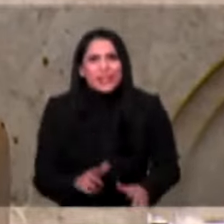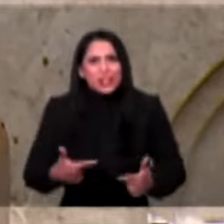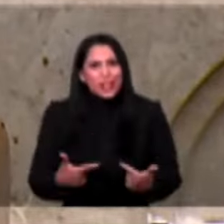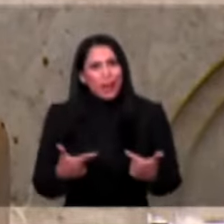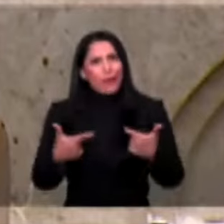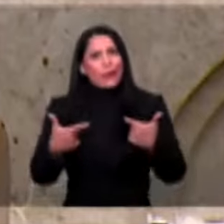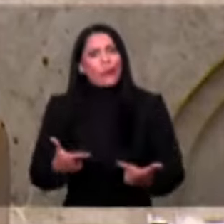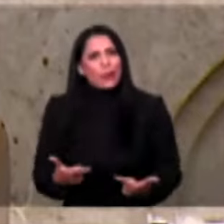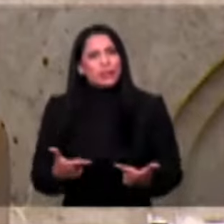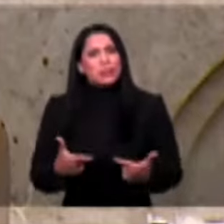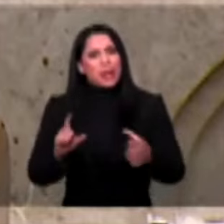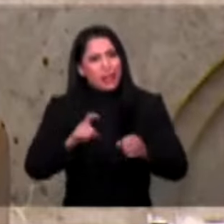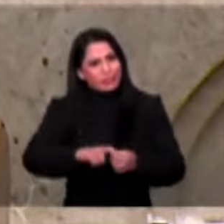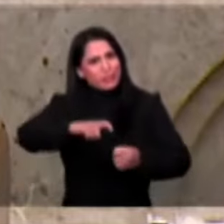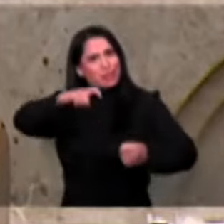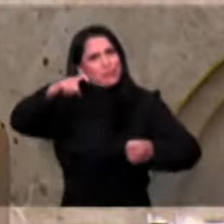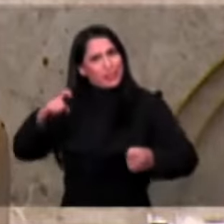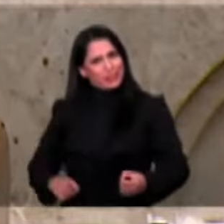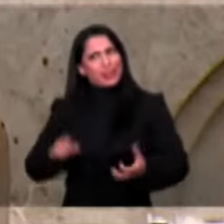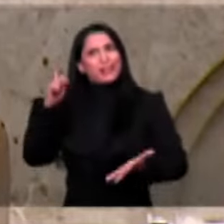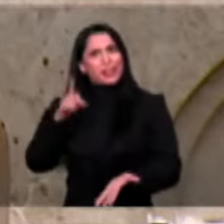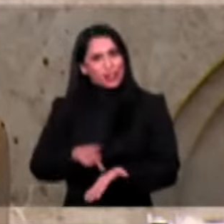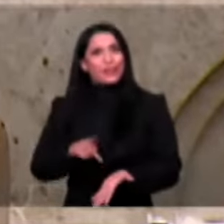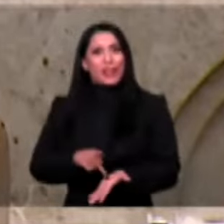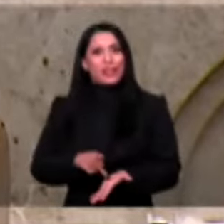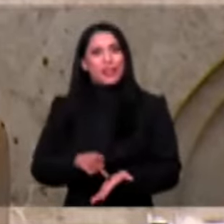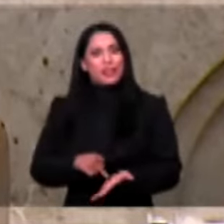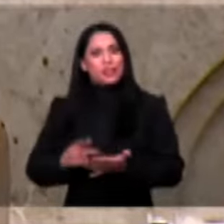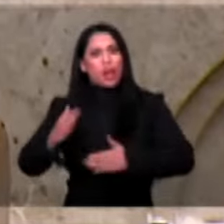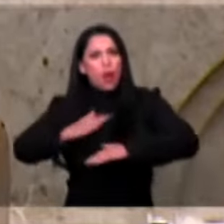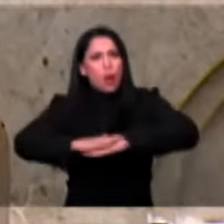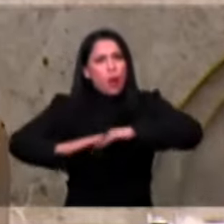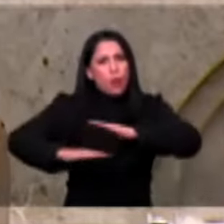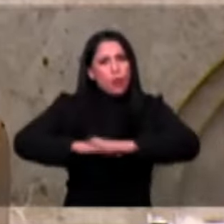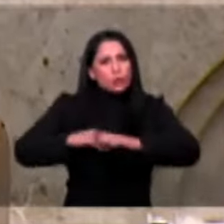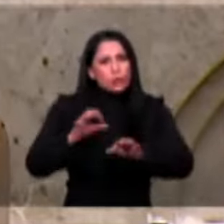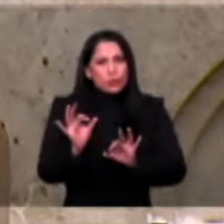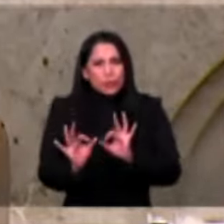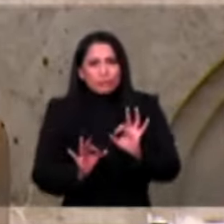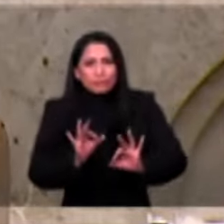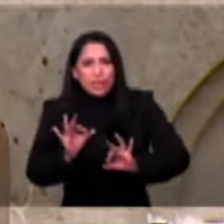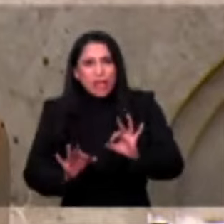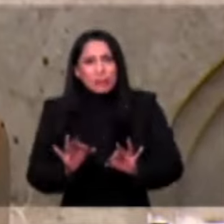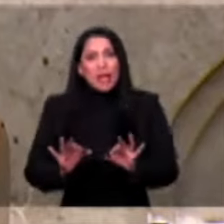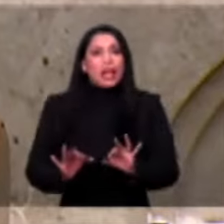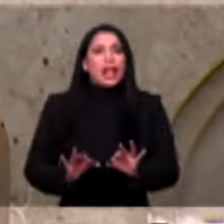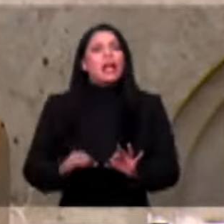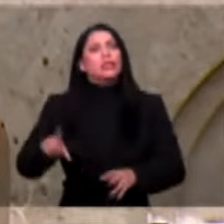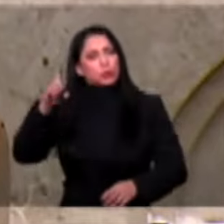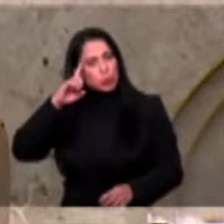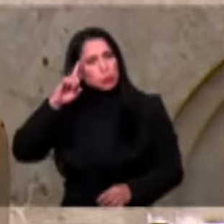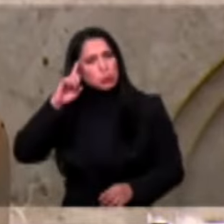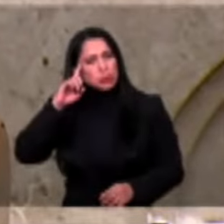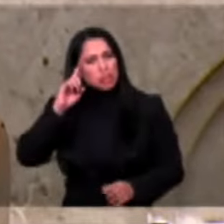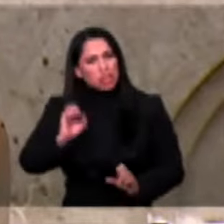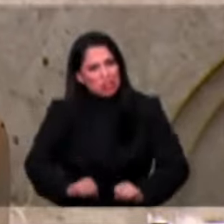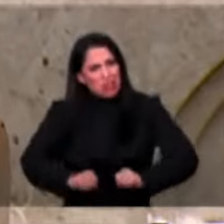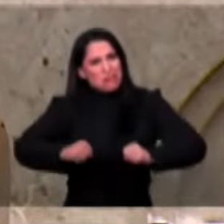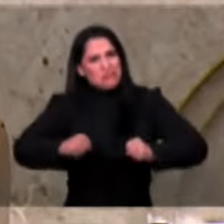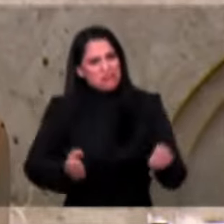sua real independência e busca construí-la a cada dia com garra e tenacidade,